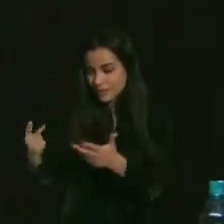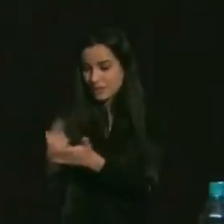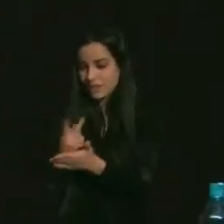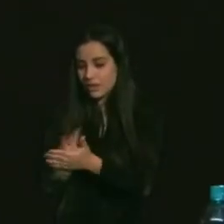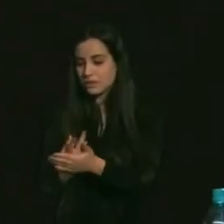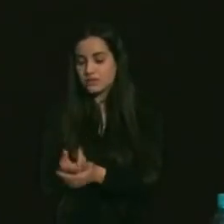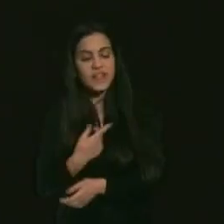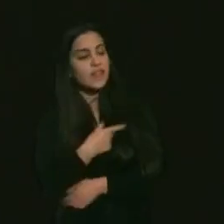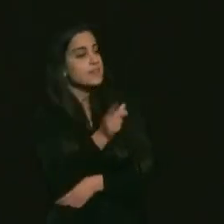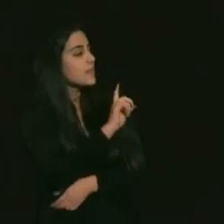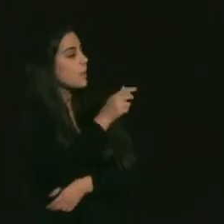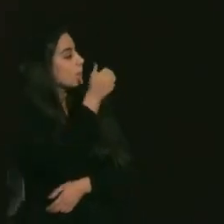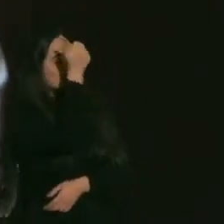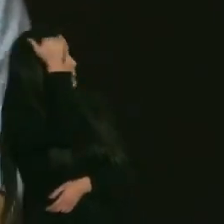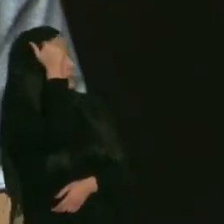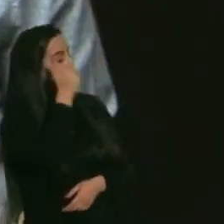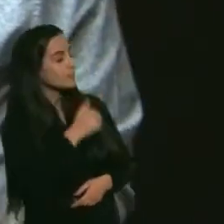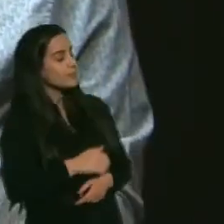disse: não.